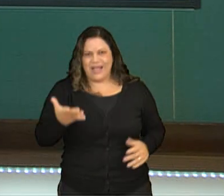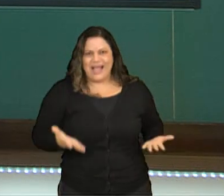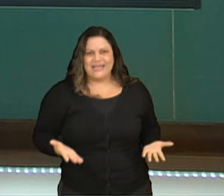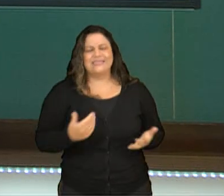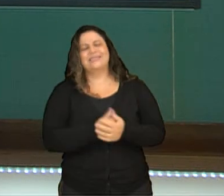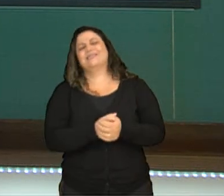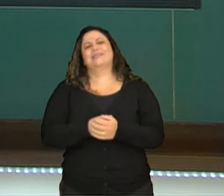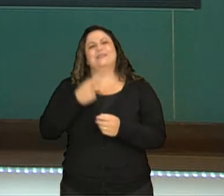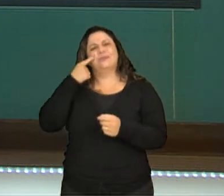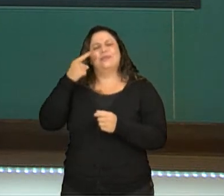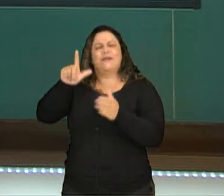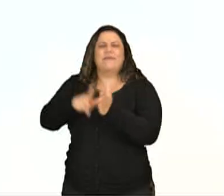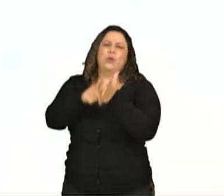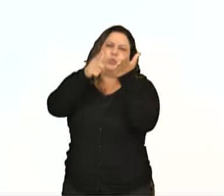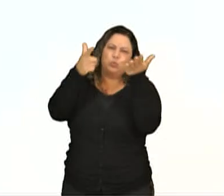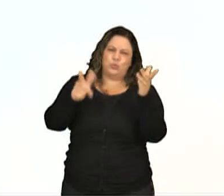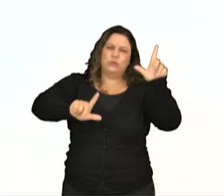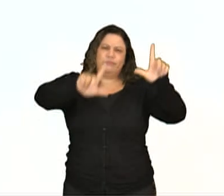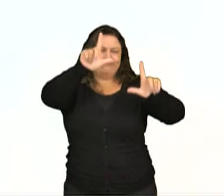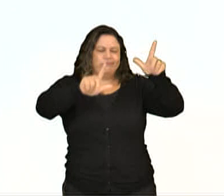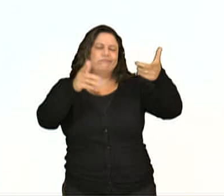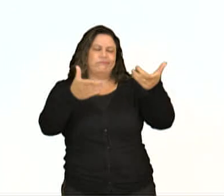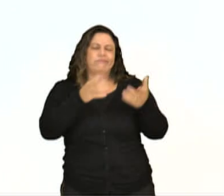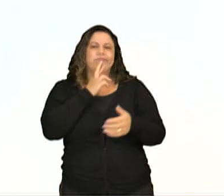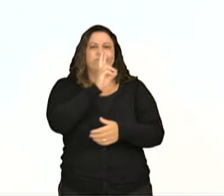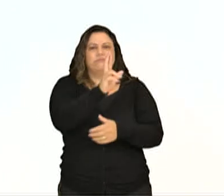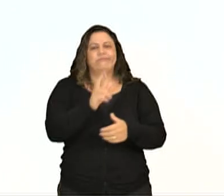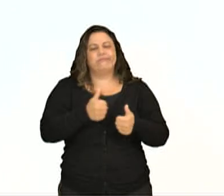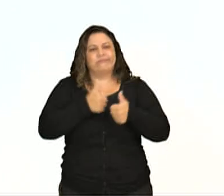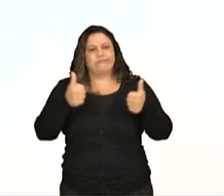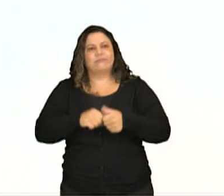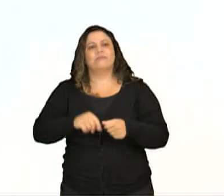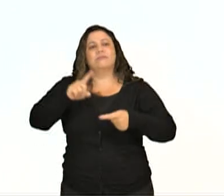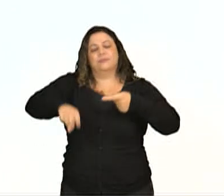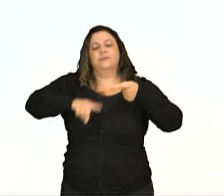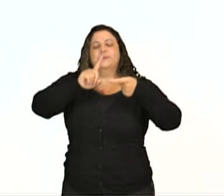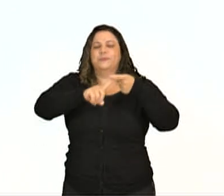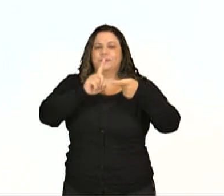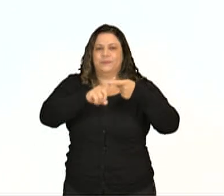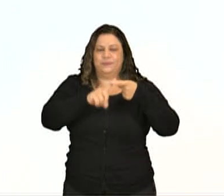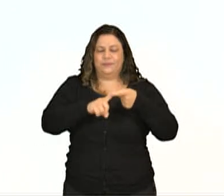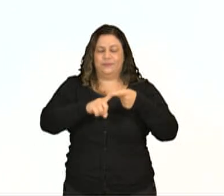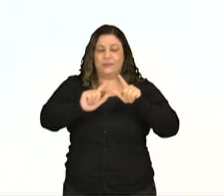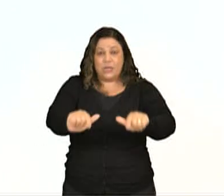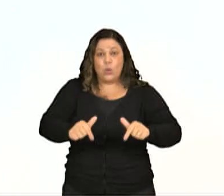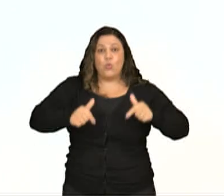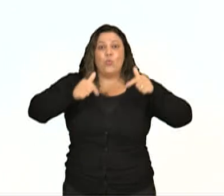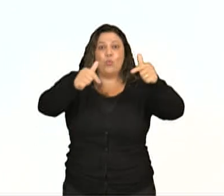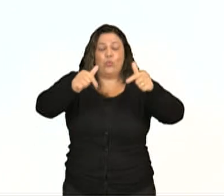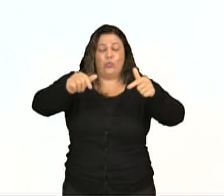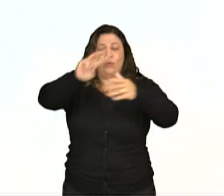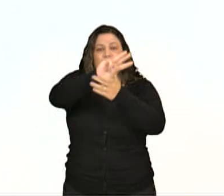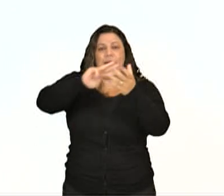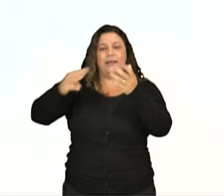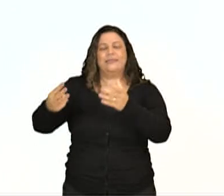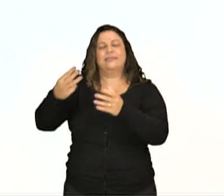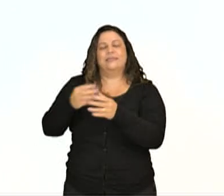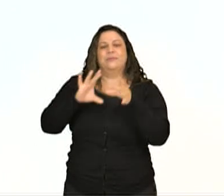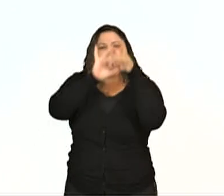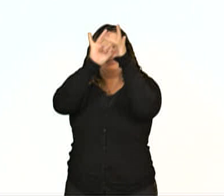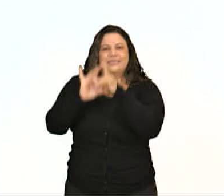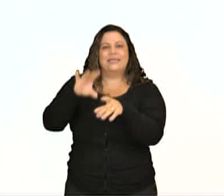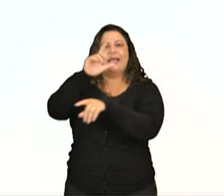responde tranquilo. Primeira delas, o Império Otomano lutou ao lado da Tríplice Aliança, junto